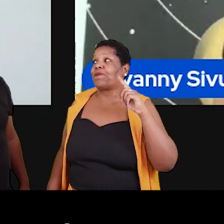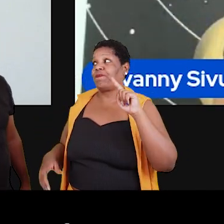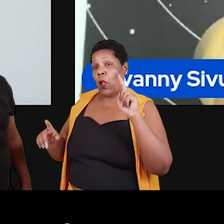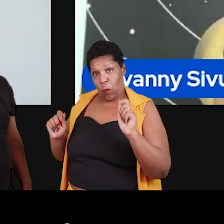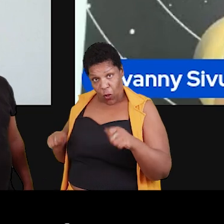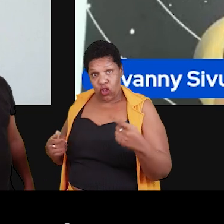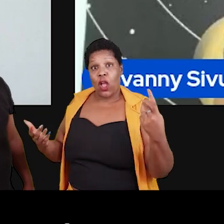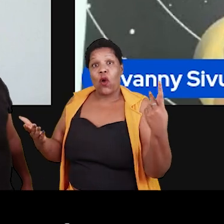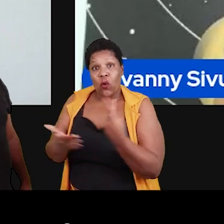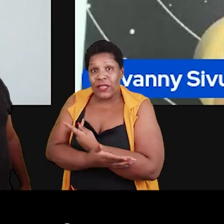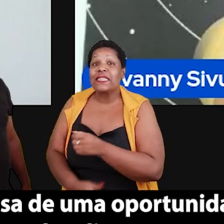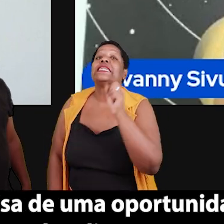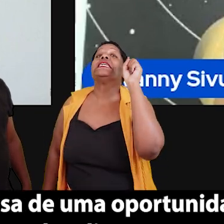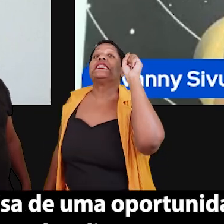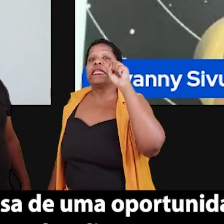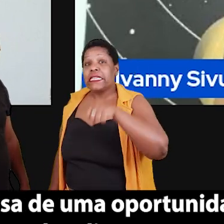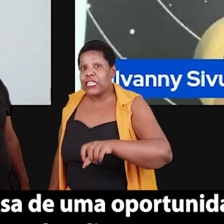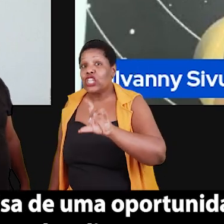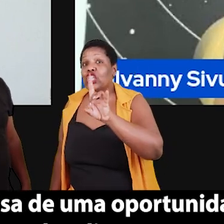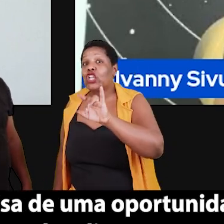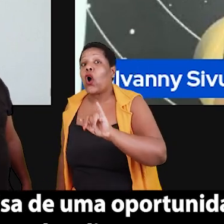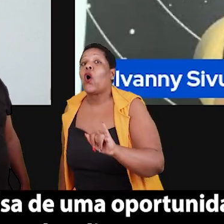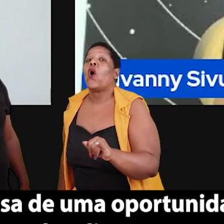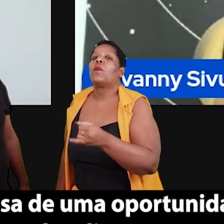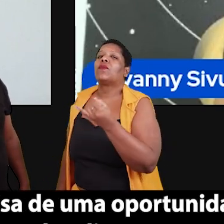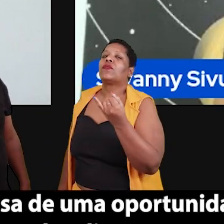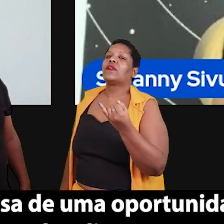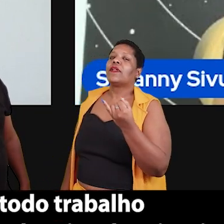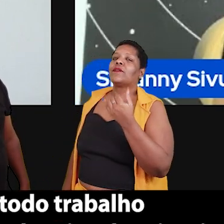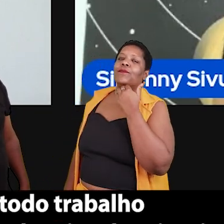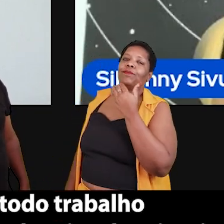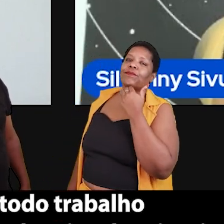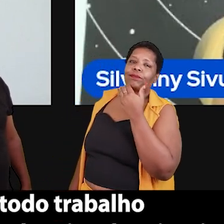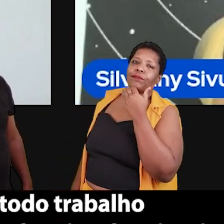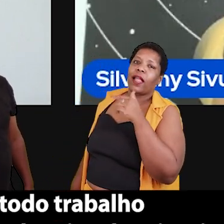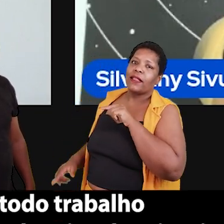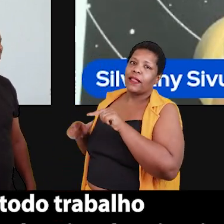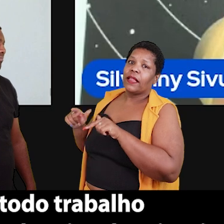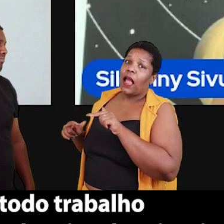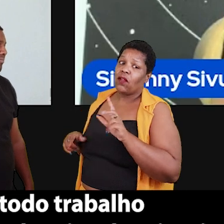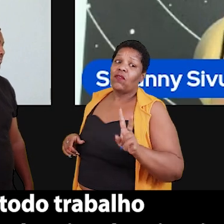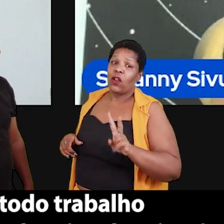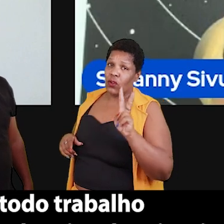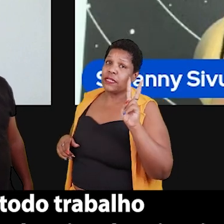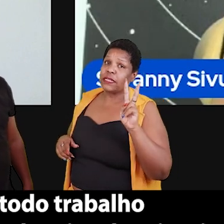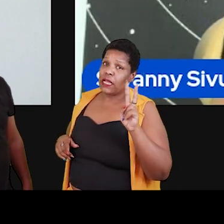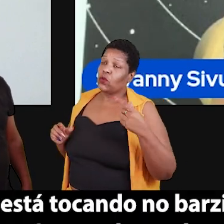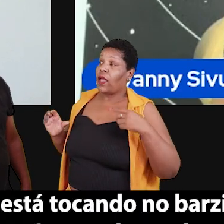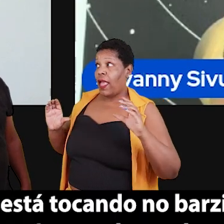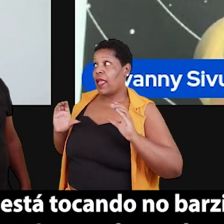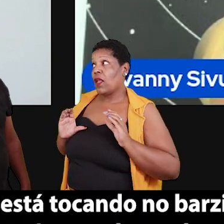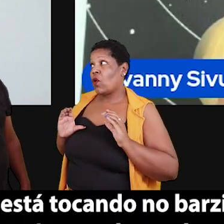coisas podem acontecer, sim. A gente precisa de uma oportunidade, mas nada adianta. E todo o trabalho é muito valorizado, é muito rico,